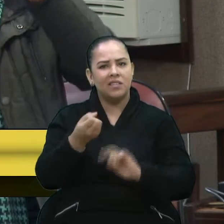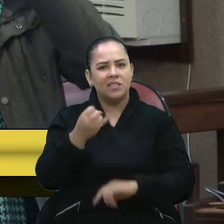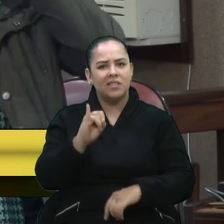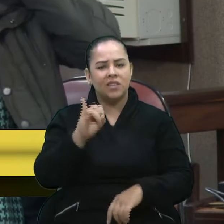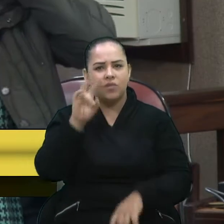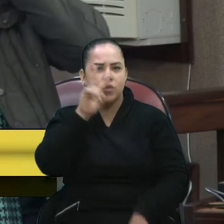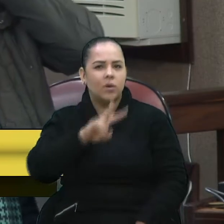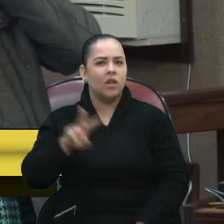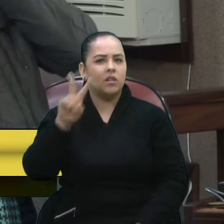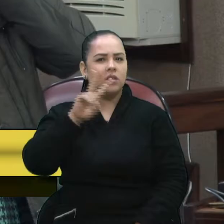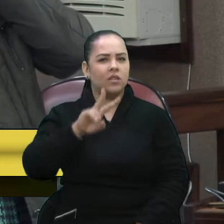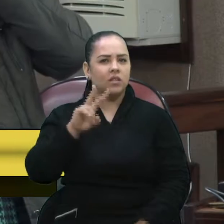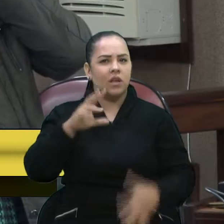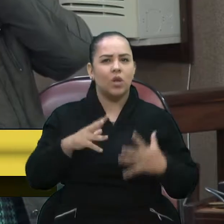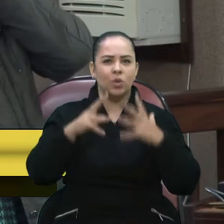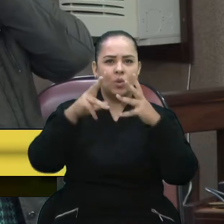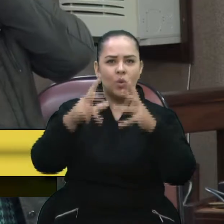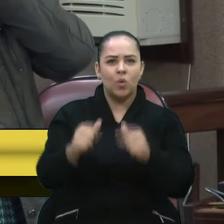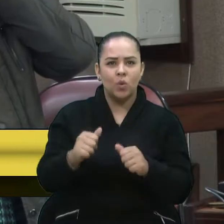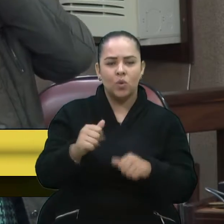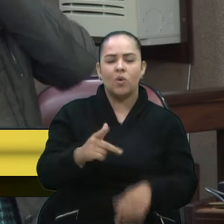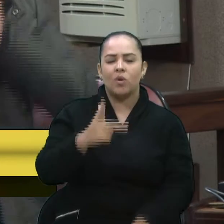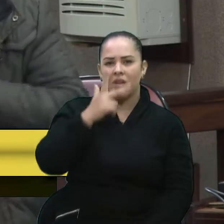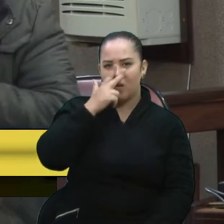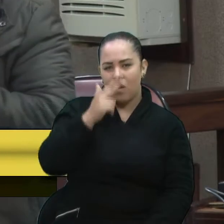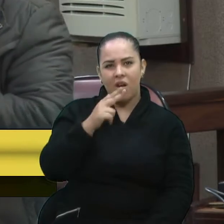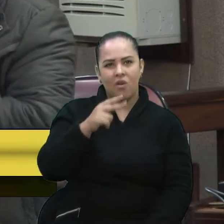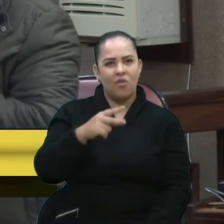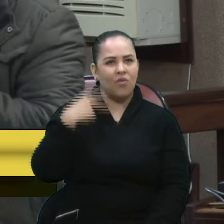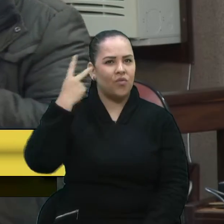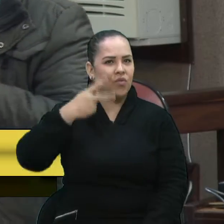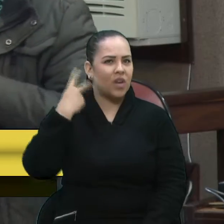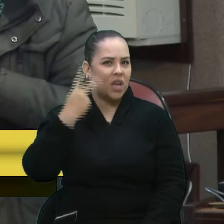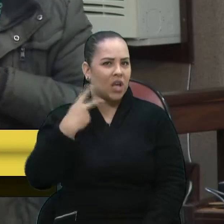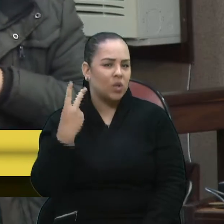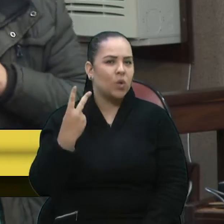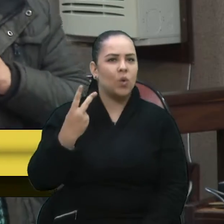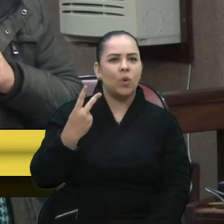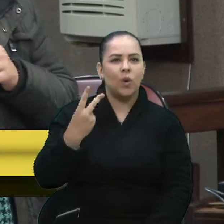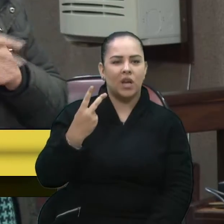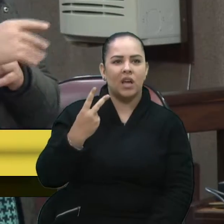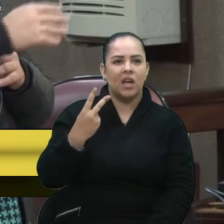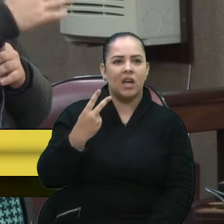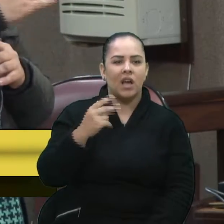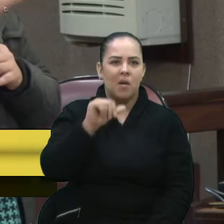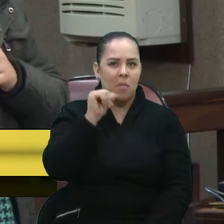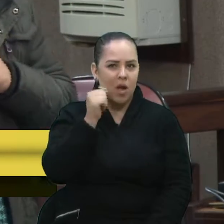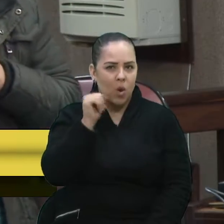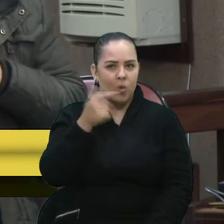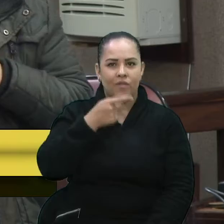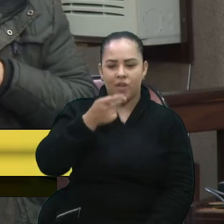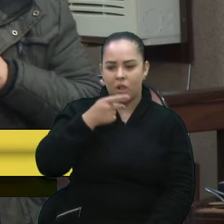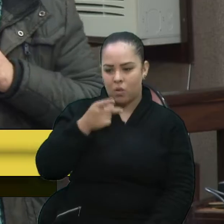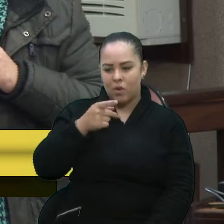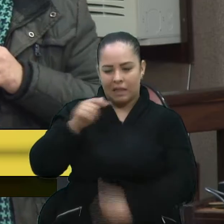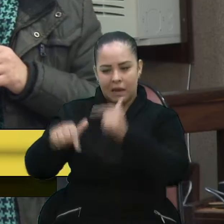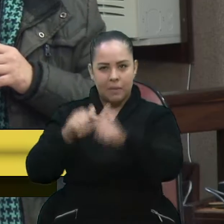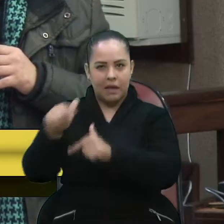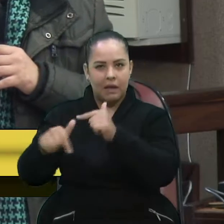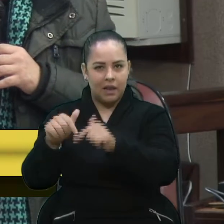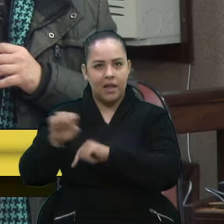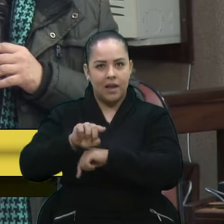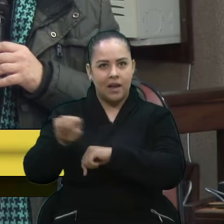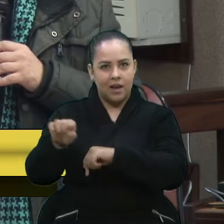citou a questão da mulher da Copa, a senhora, a gente pode citar a pessoa da TV, as pessoas que estão aqui, que são